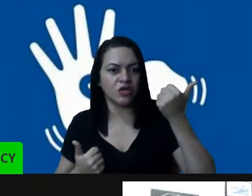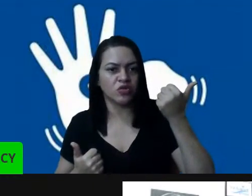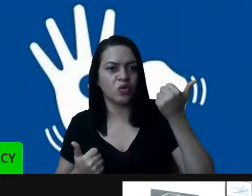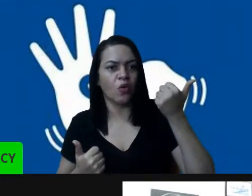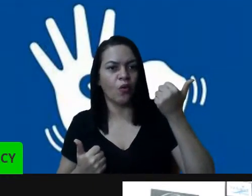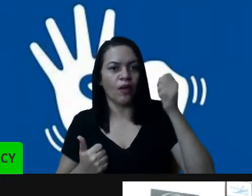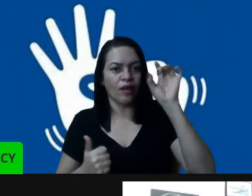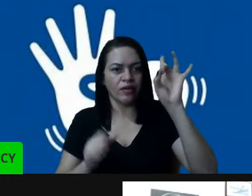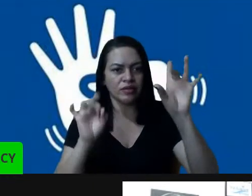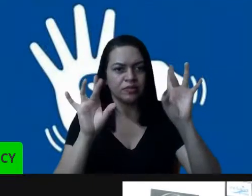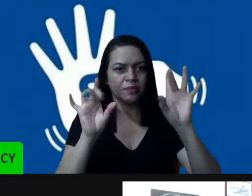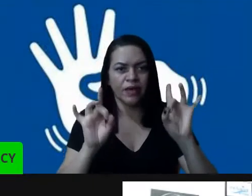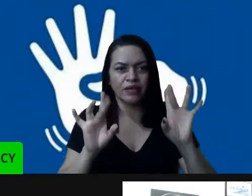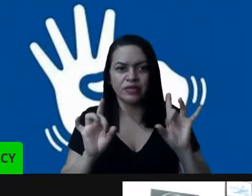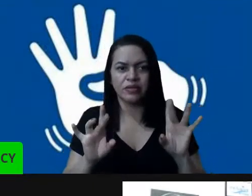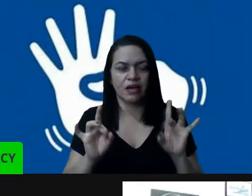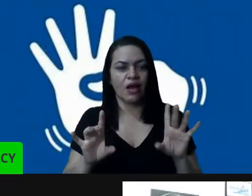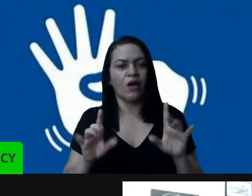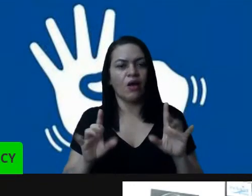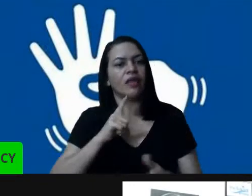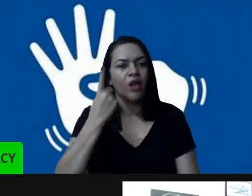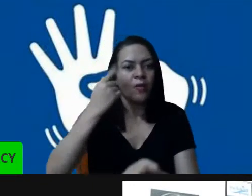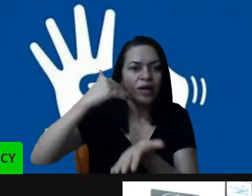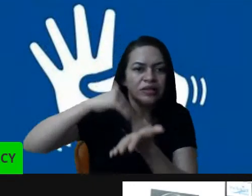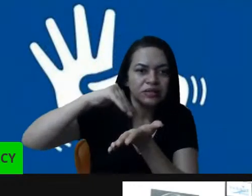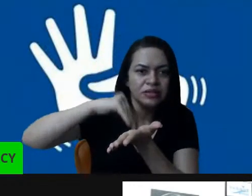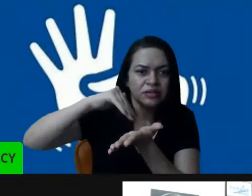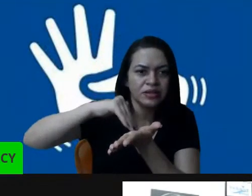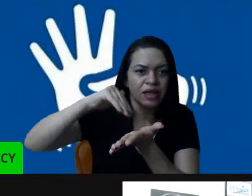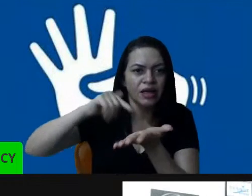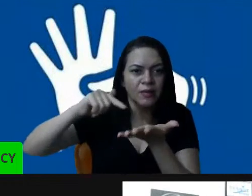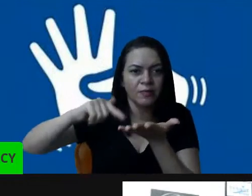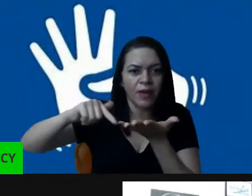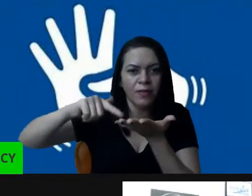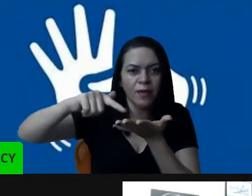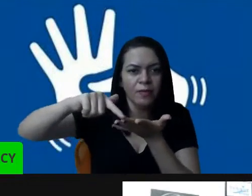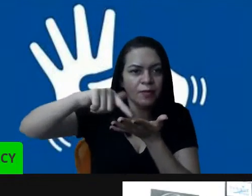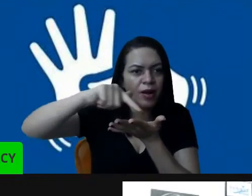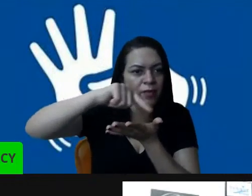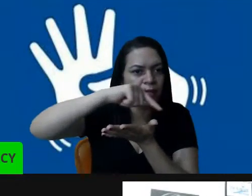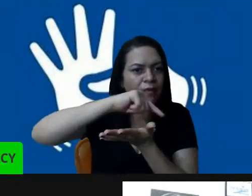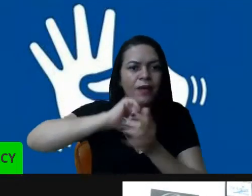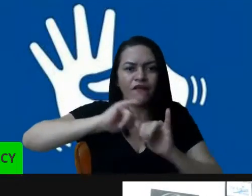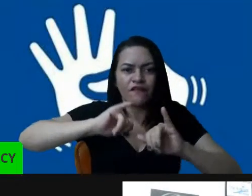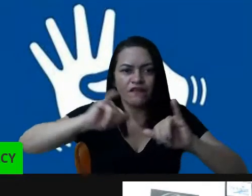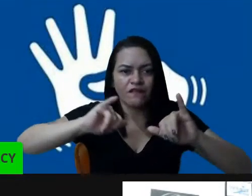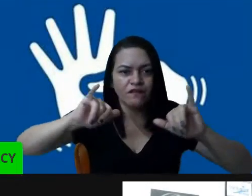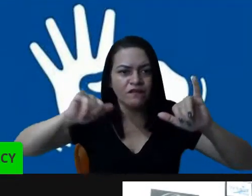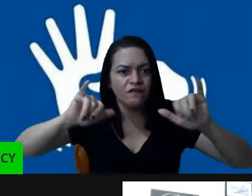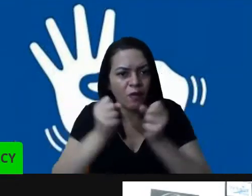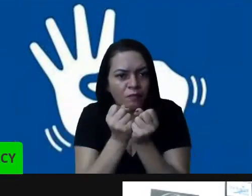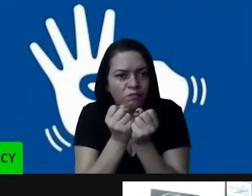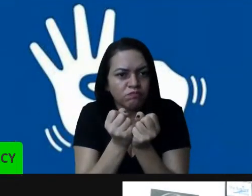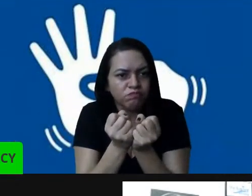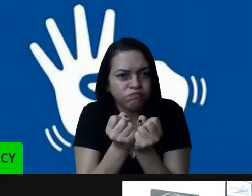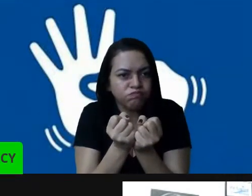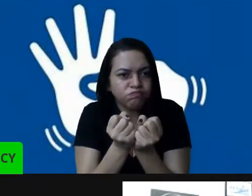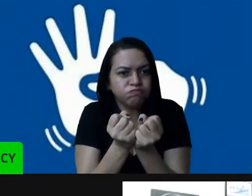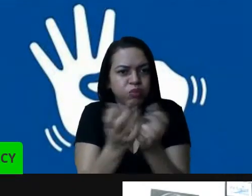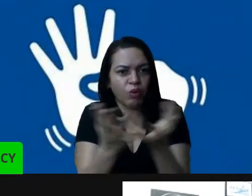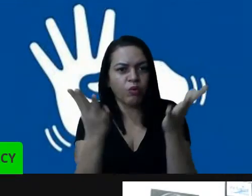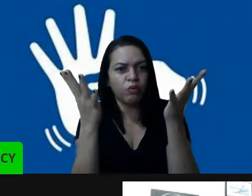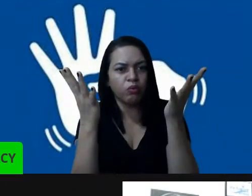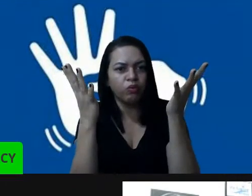secretaria que faz com que todas essas informações tentem chegar, né,